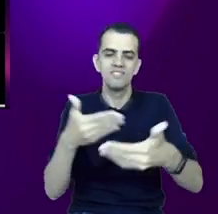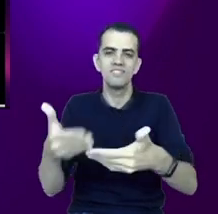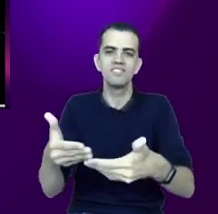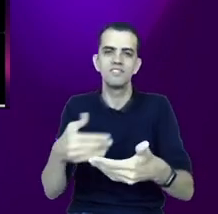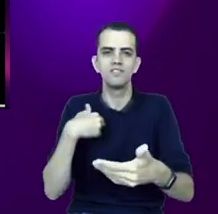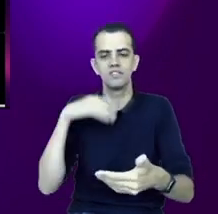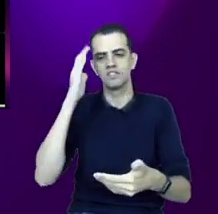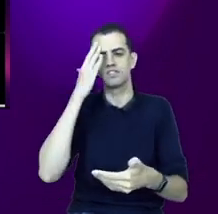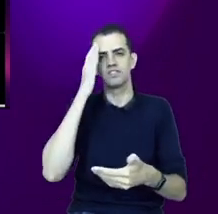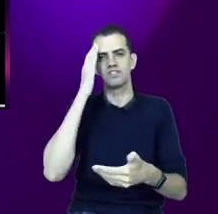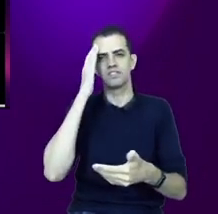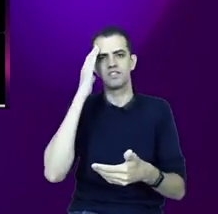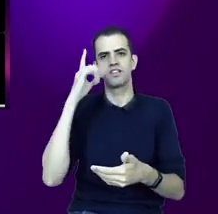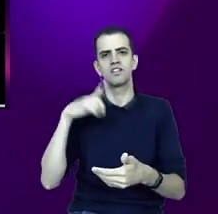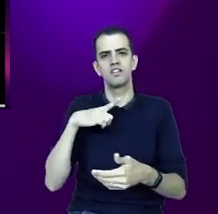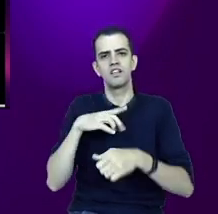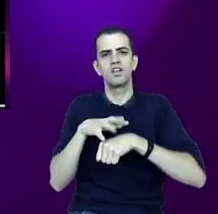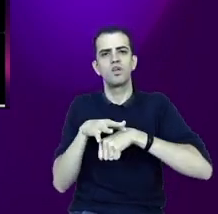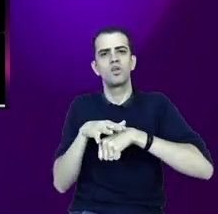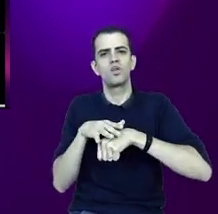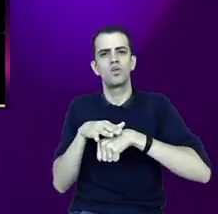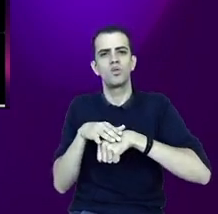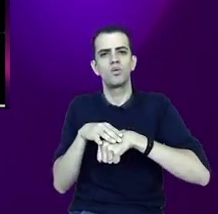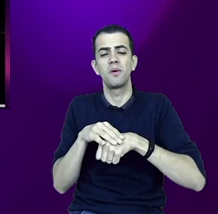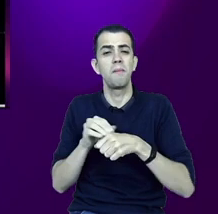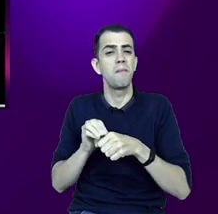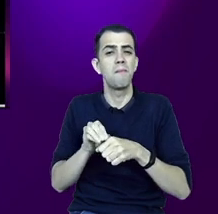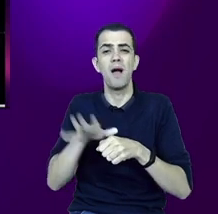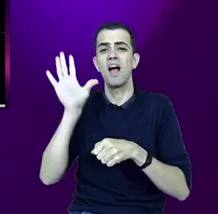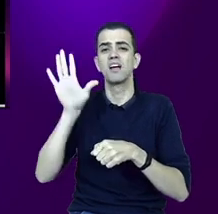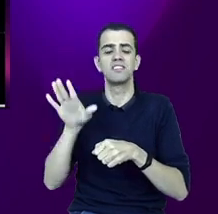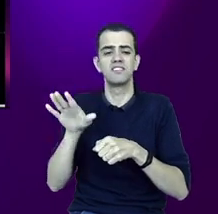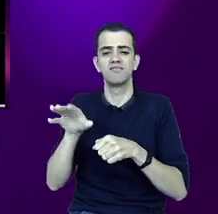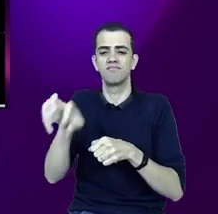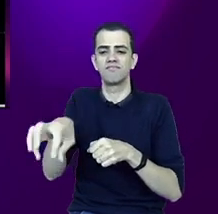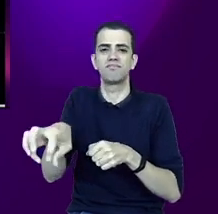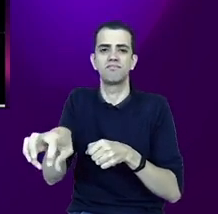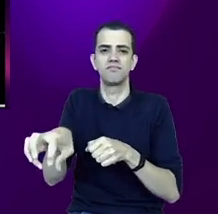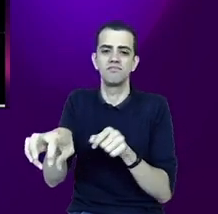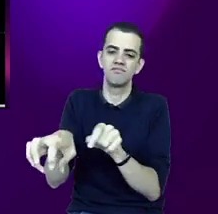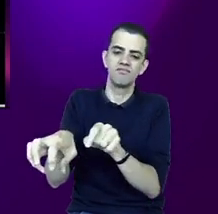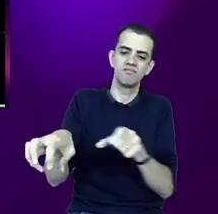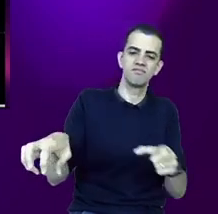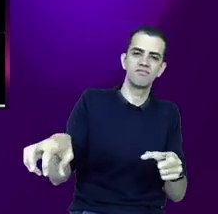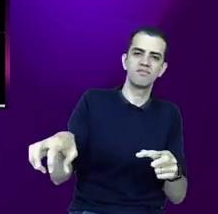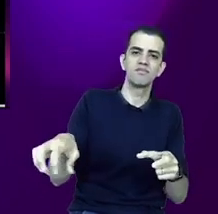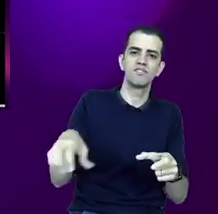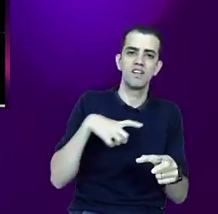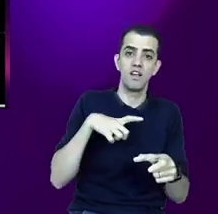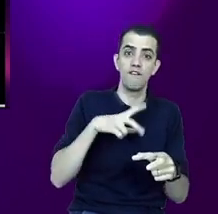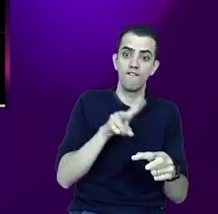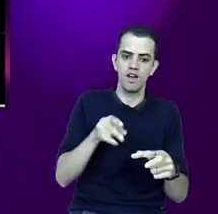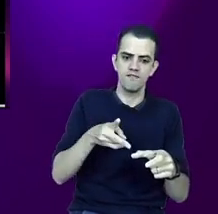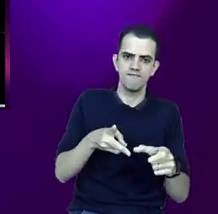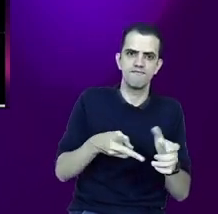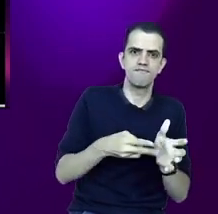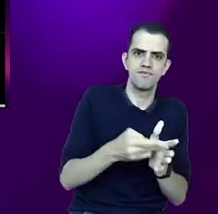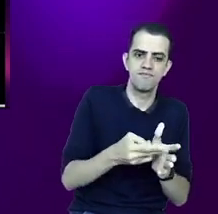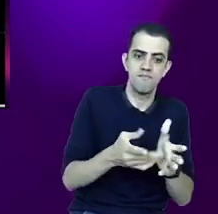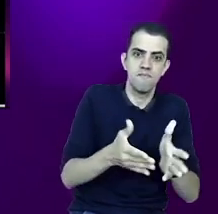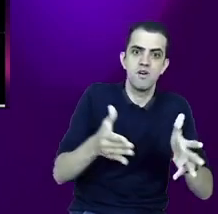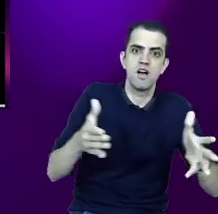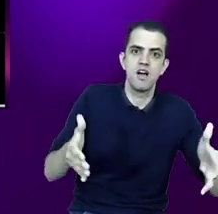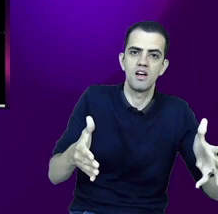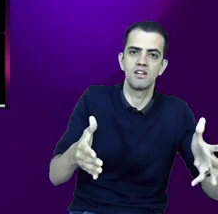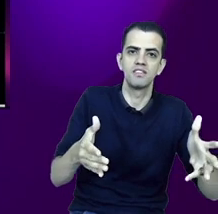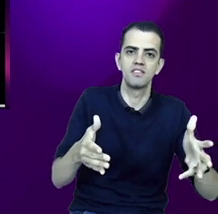entende que aquela doença é mais loco-regional do que localizada e que o alvo, claro, cirúrgico, poderia ser maior, e